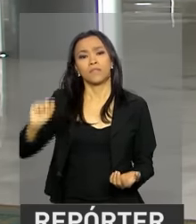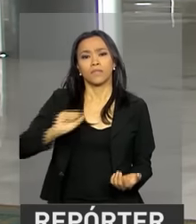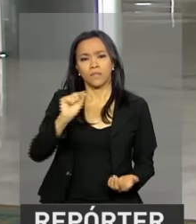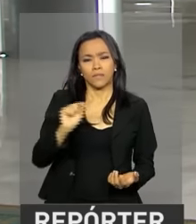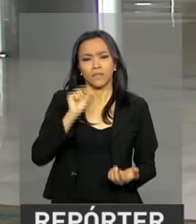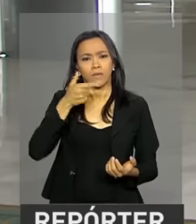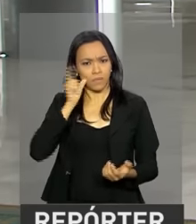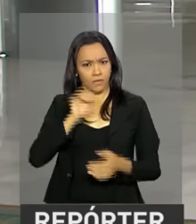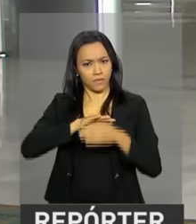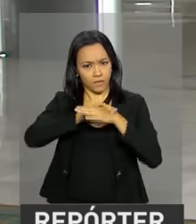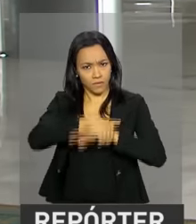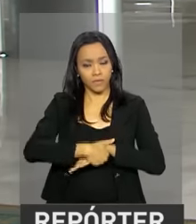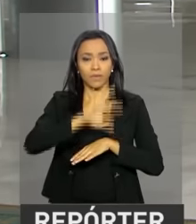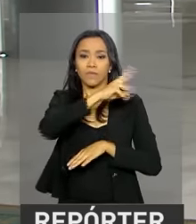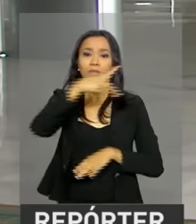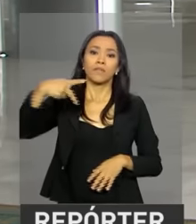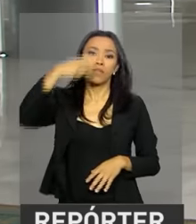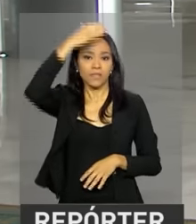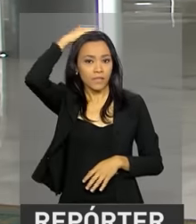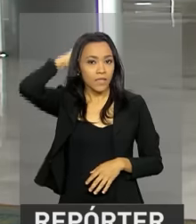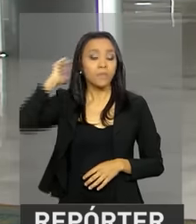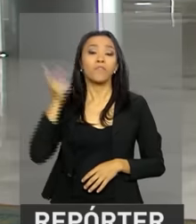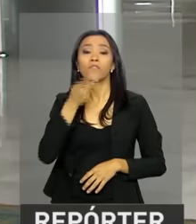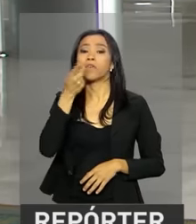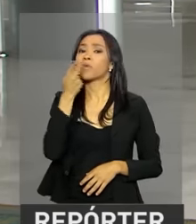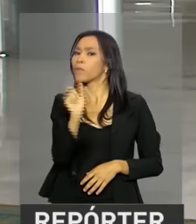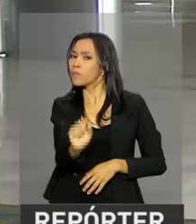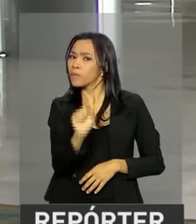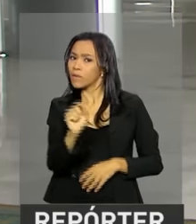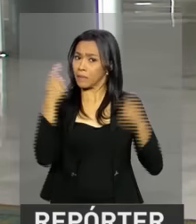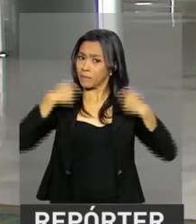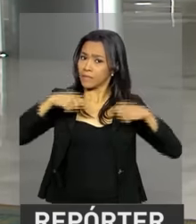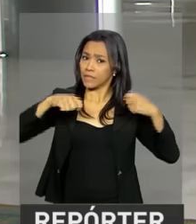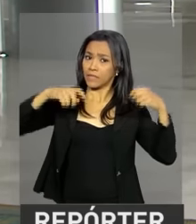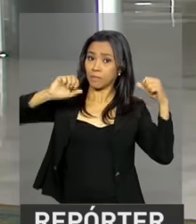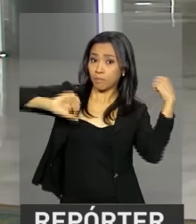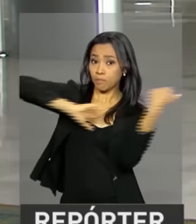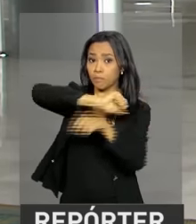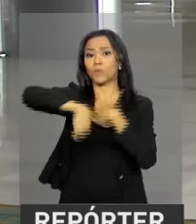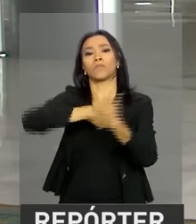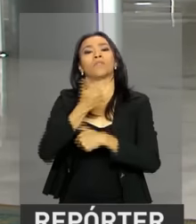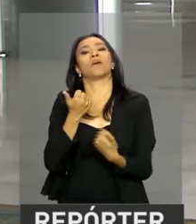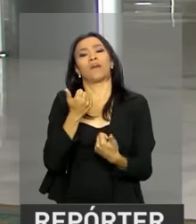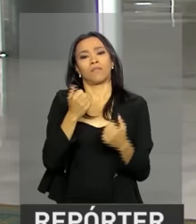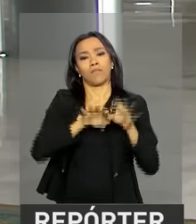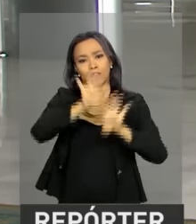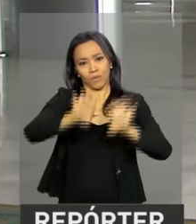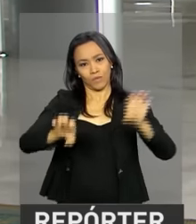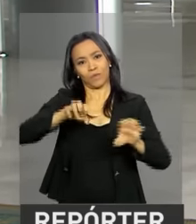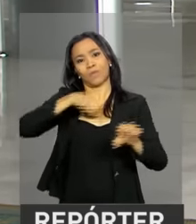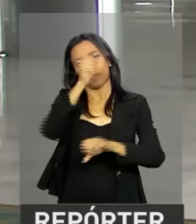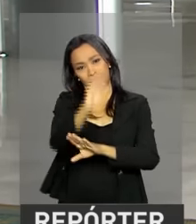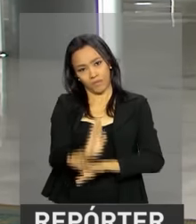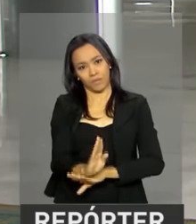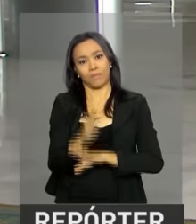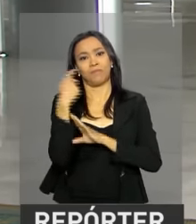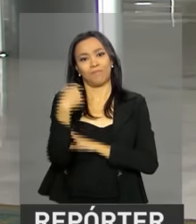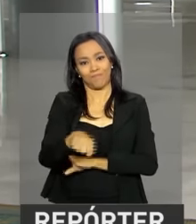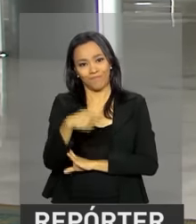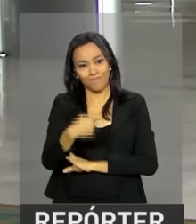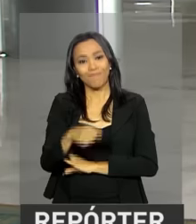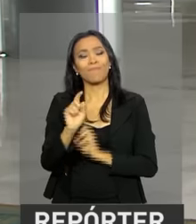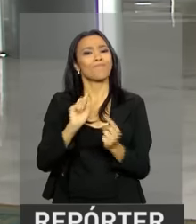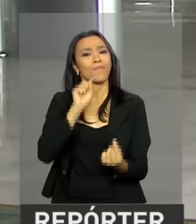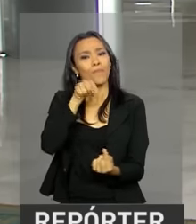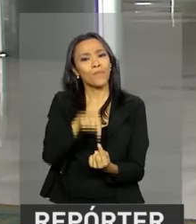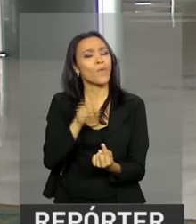noite de ontem o presidente Michel Temer reafirmou que é preciso fazer reformas no país Ele defendeu a necessidade de se fazer reformas para